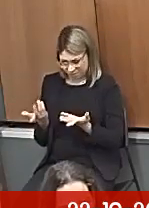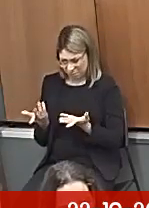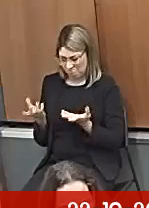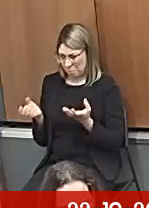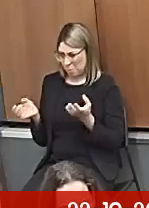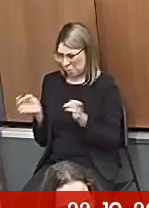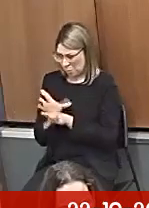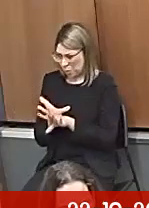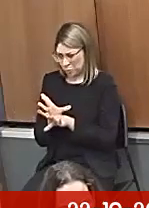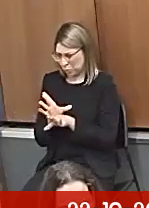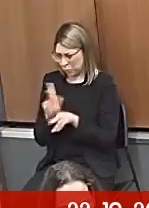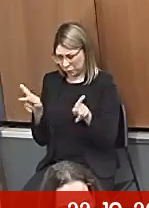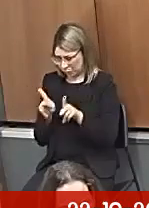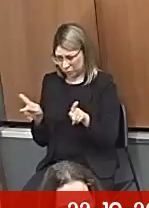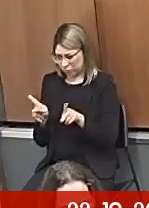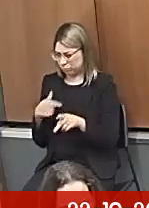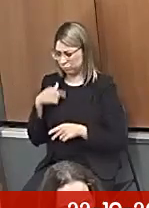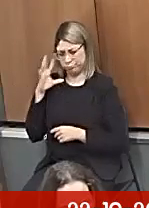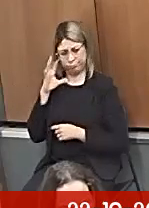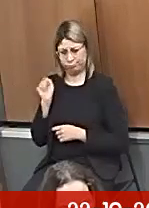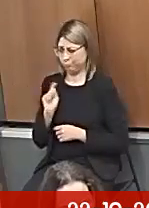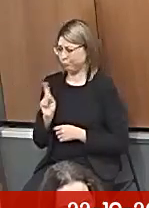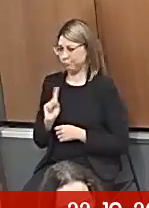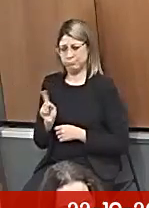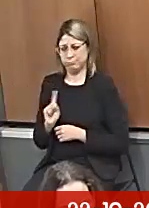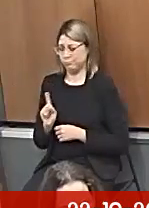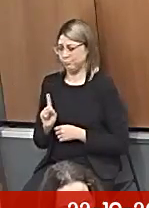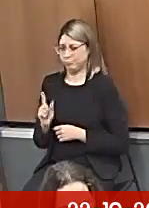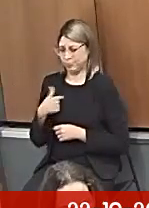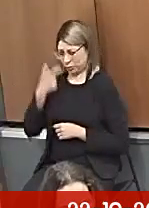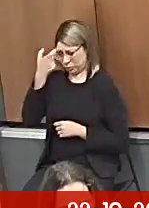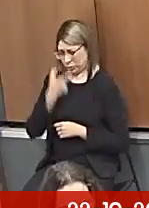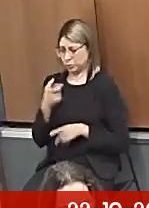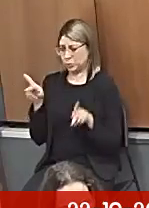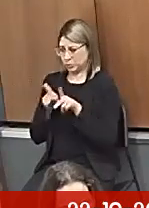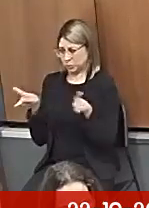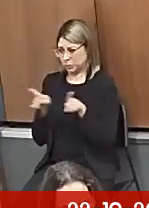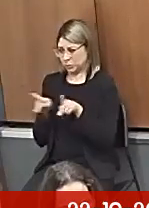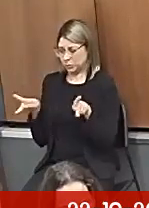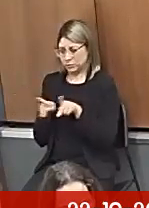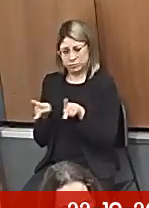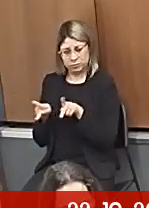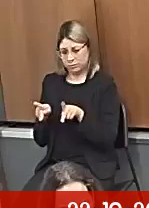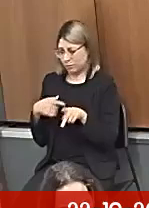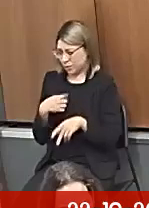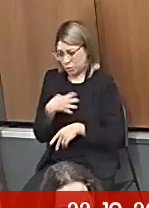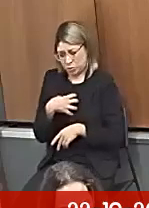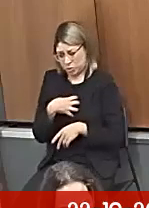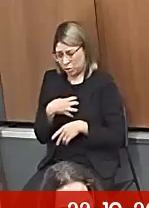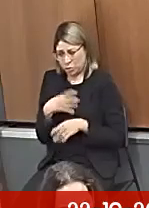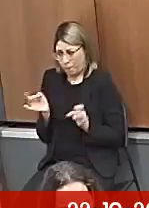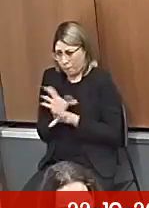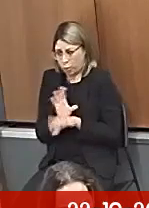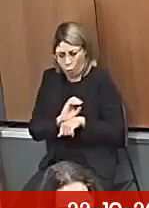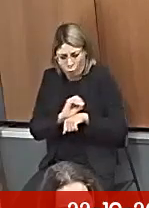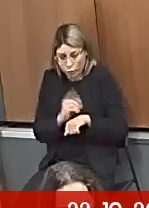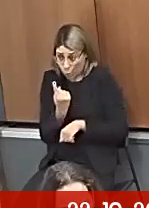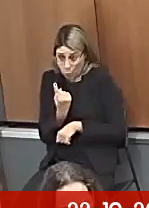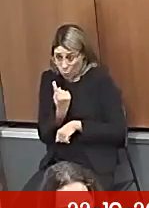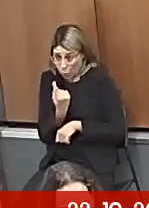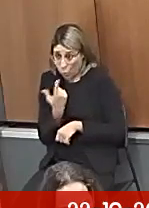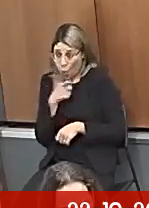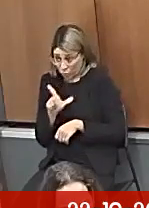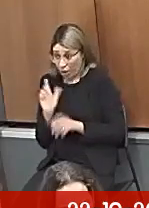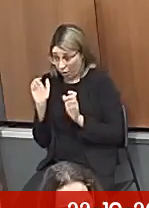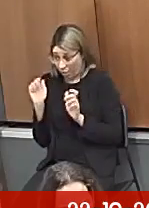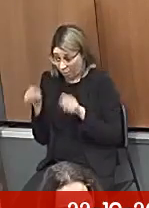para um professor? Eu não acho que isso seja. Eu, como professora, não me sinto capacitada com uma oficina.